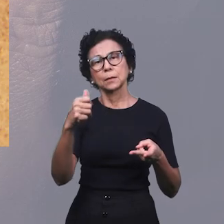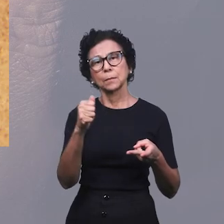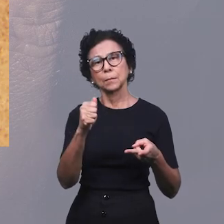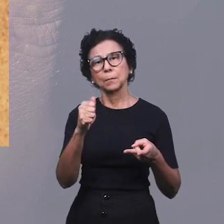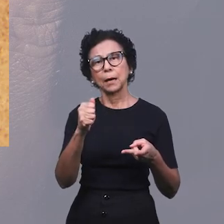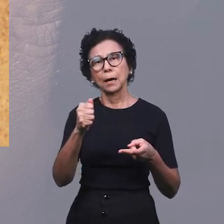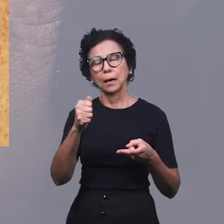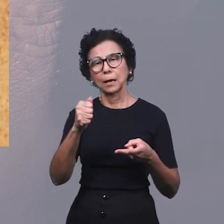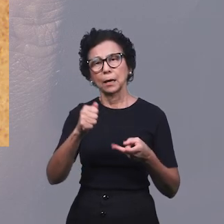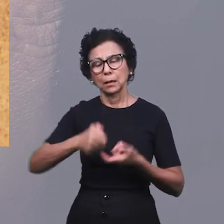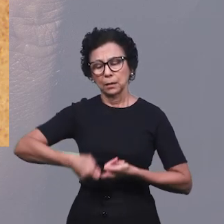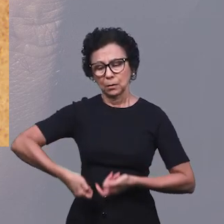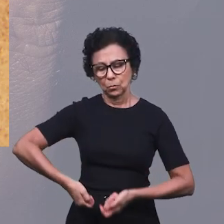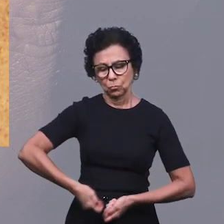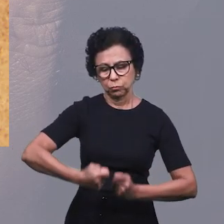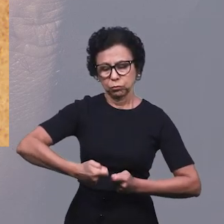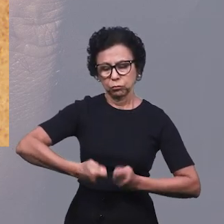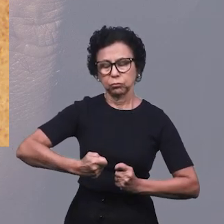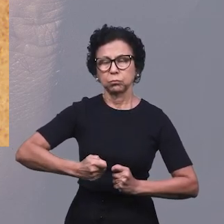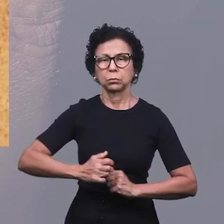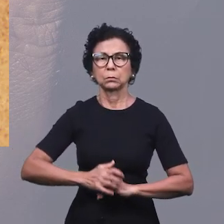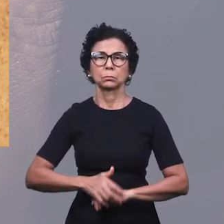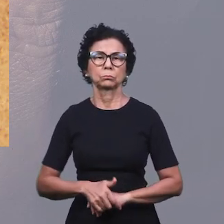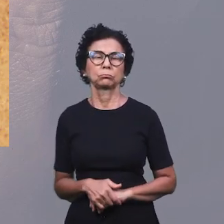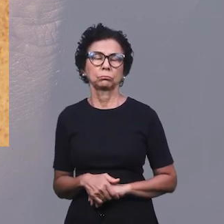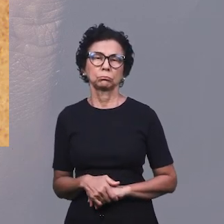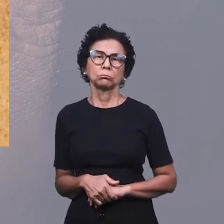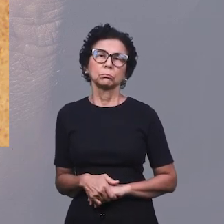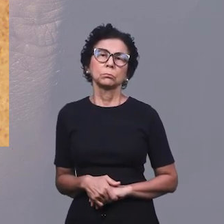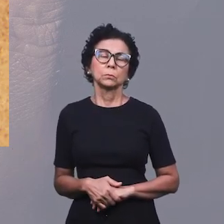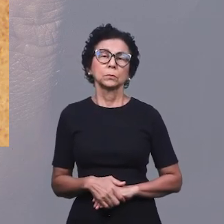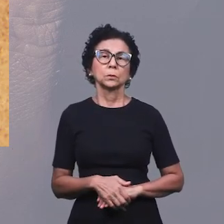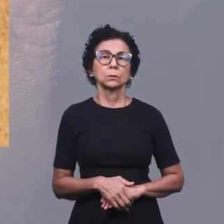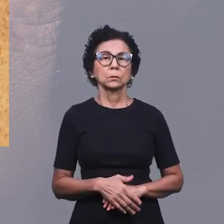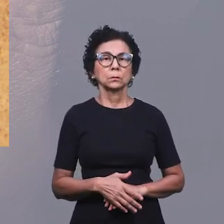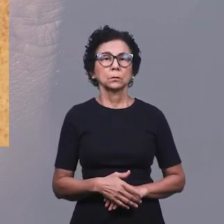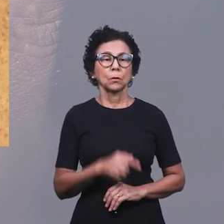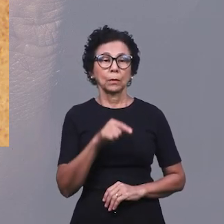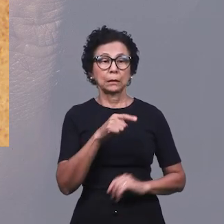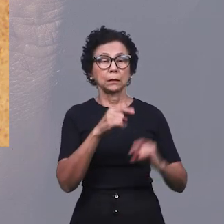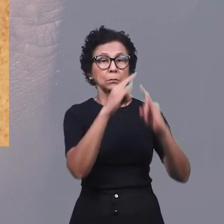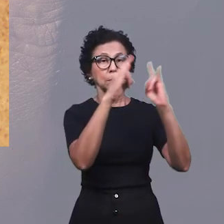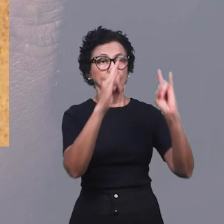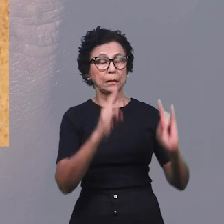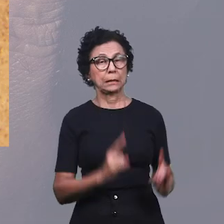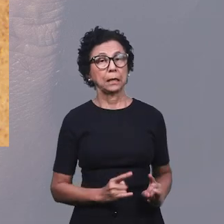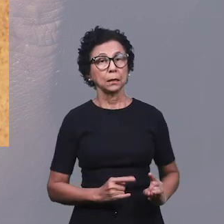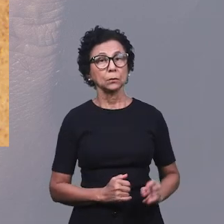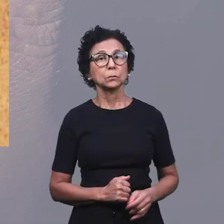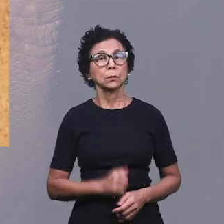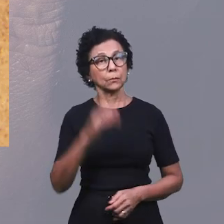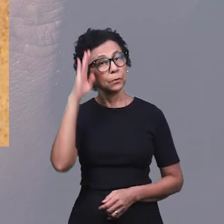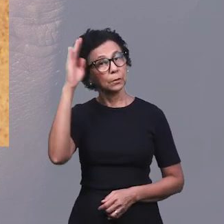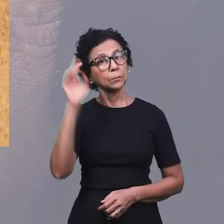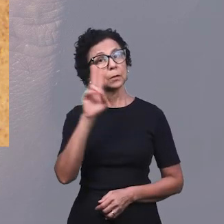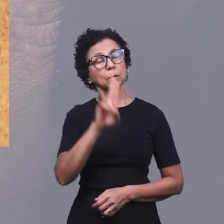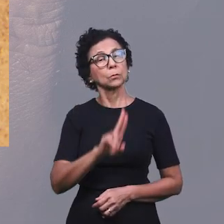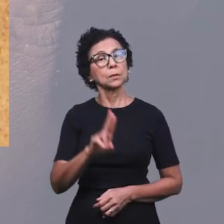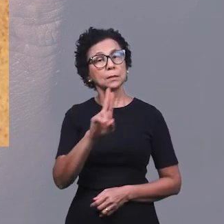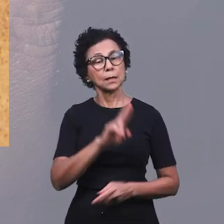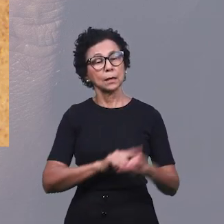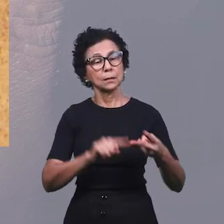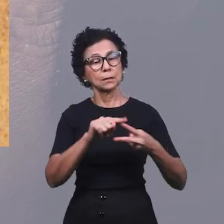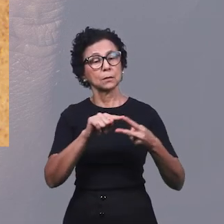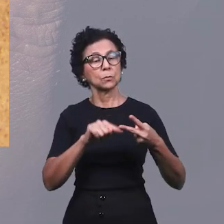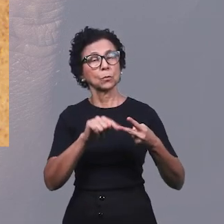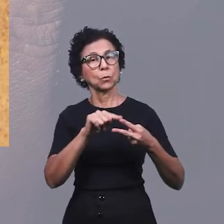uma parte do culto e que era fundamental. Por quê? Porque era o término, né? Estava